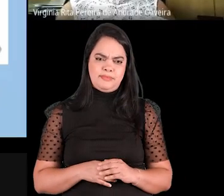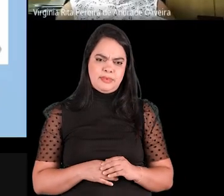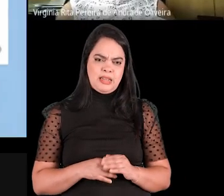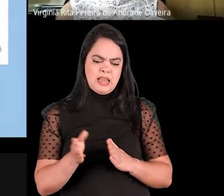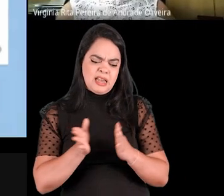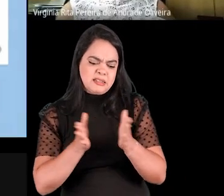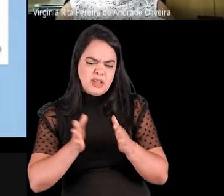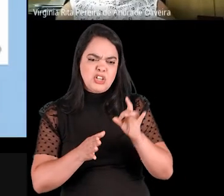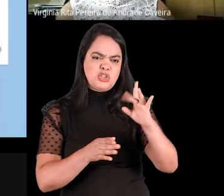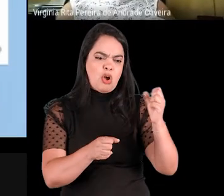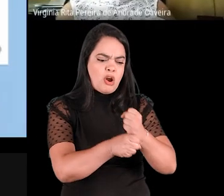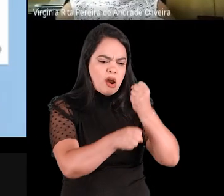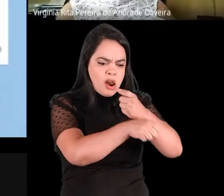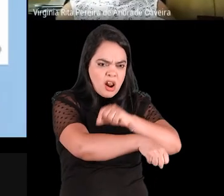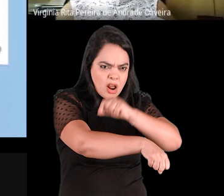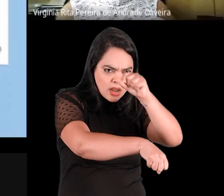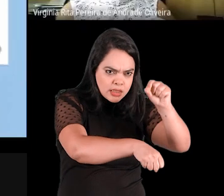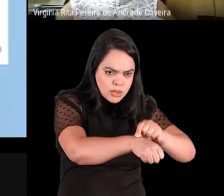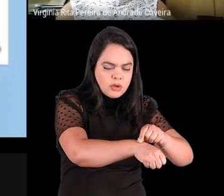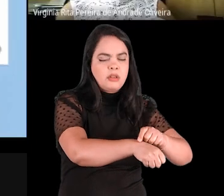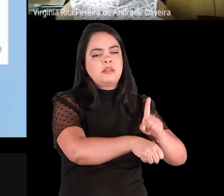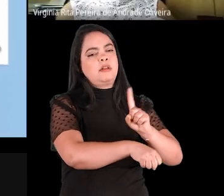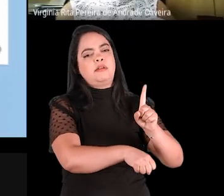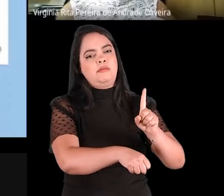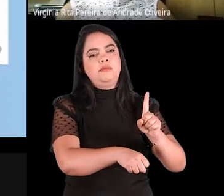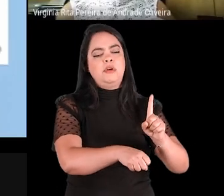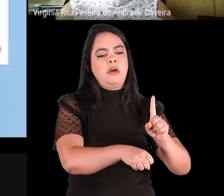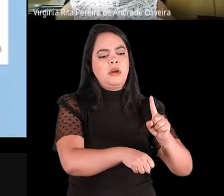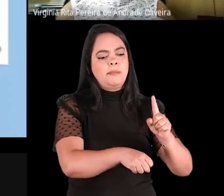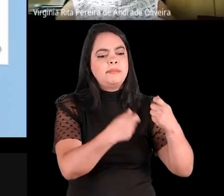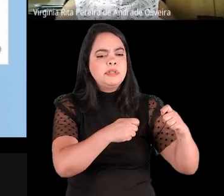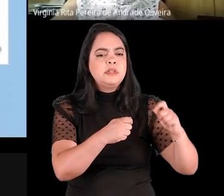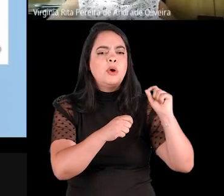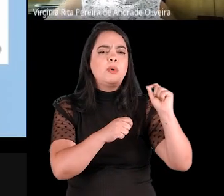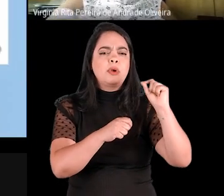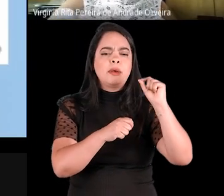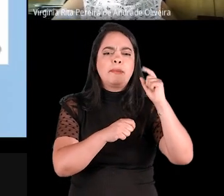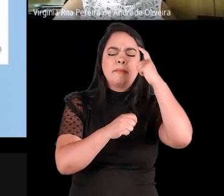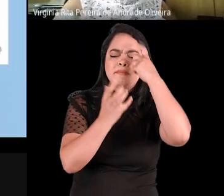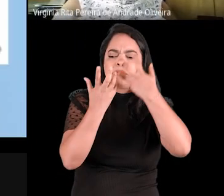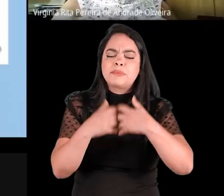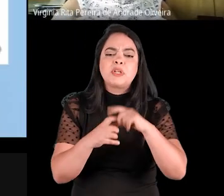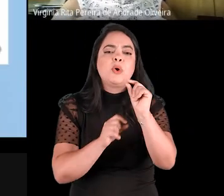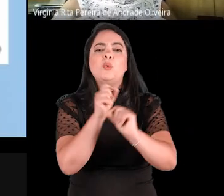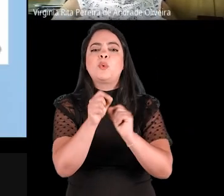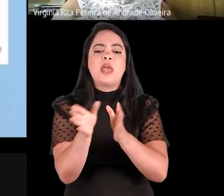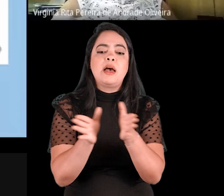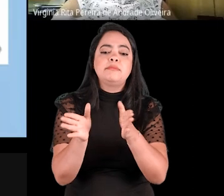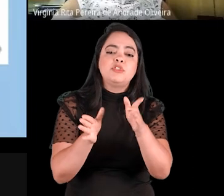arquitetônica, então a gente também precisa estar atento a outras nuances da acessibilidade.